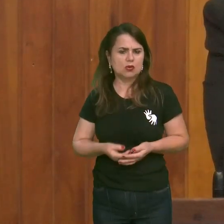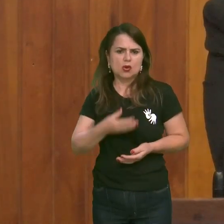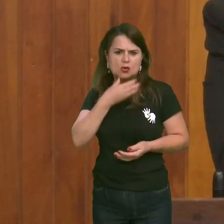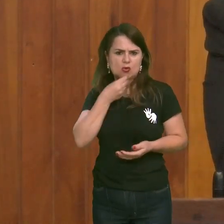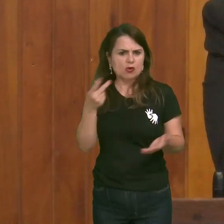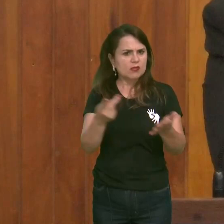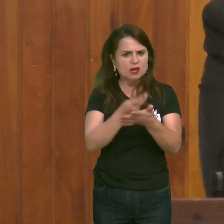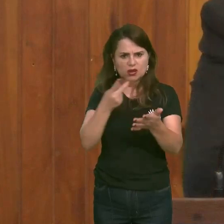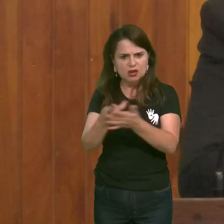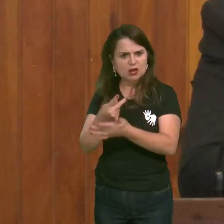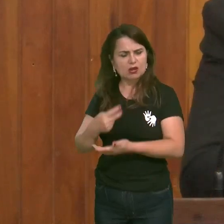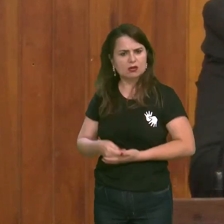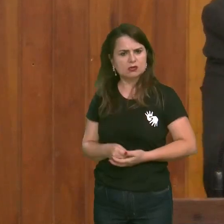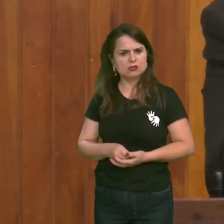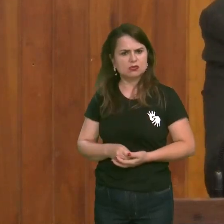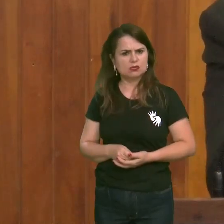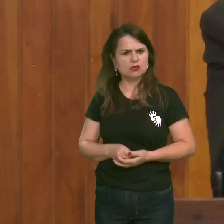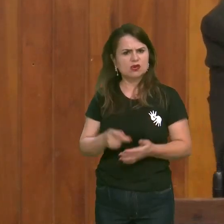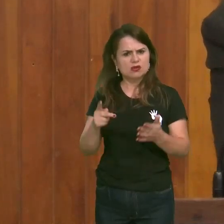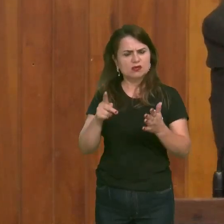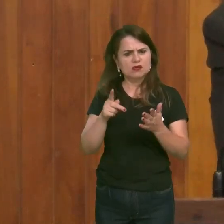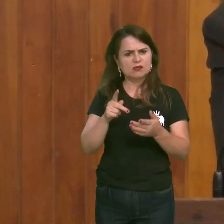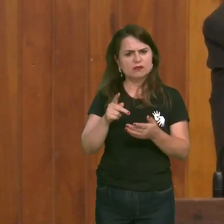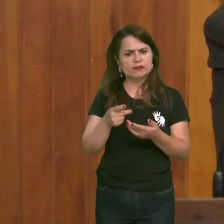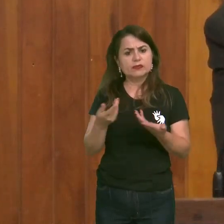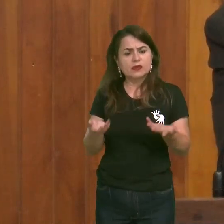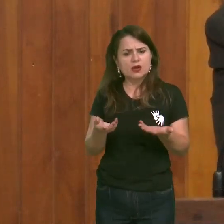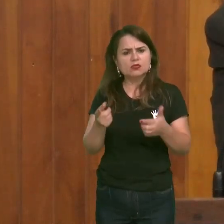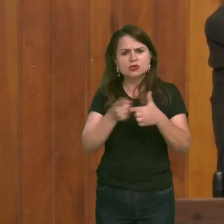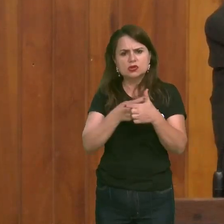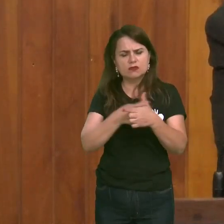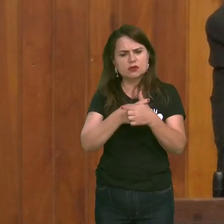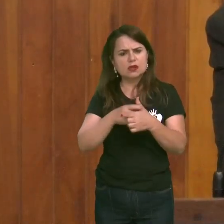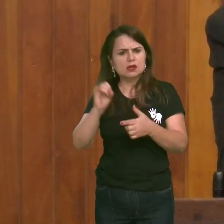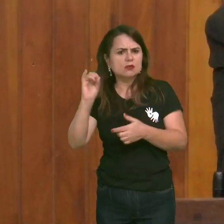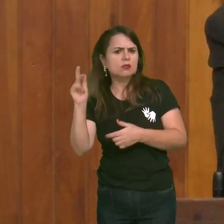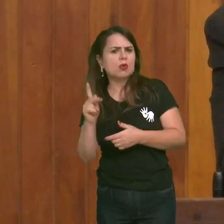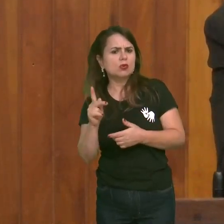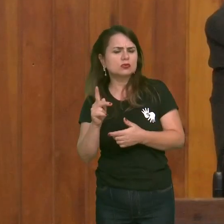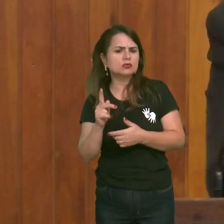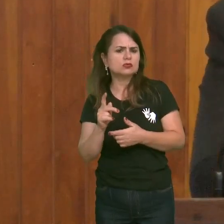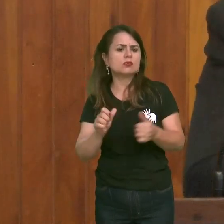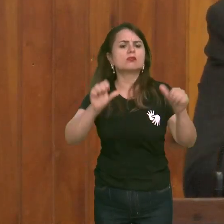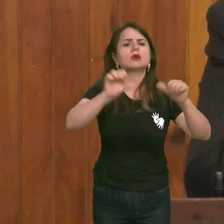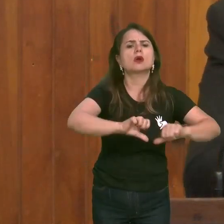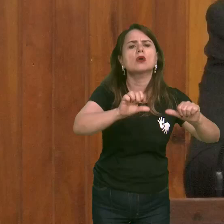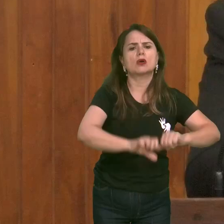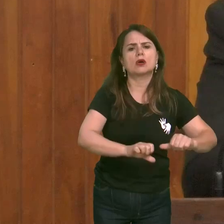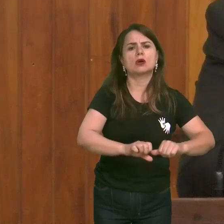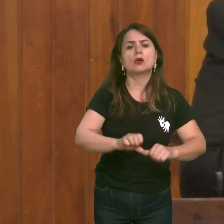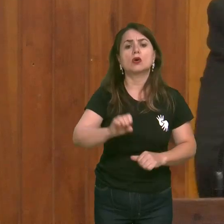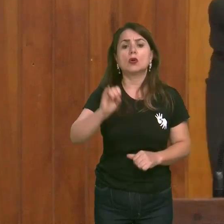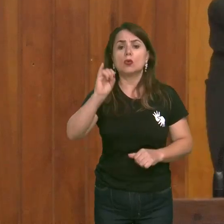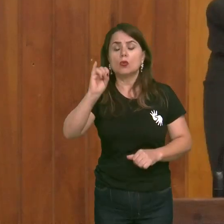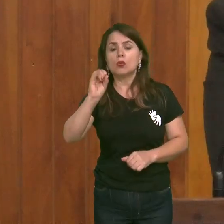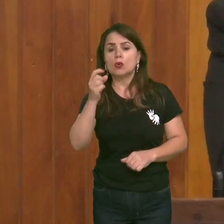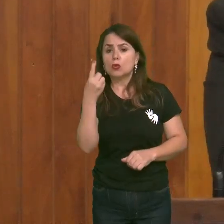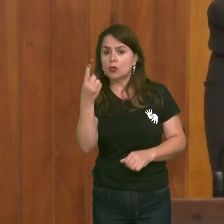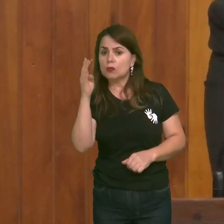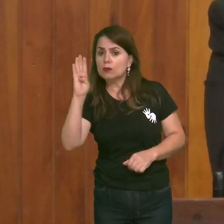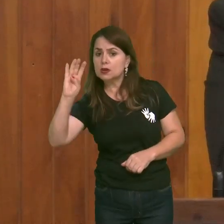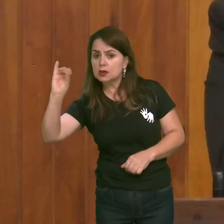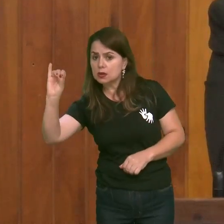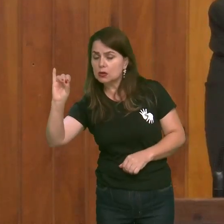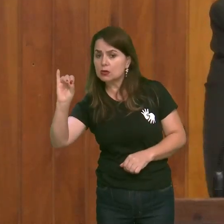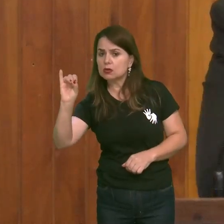picareta em competente que ele levou a sua dívida dinheiro dos seus impostos para mais de um bilhão de reais onde tem competência no